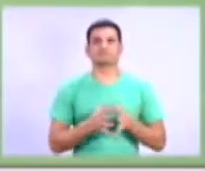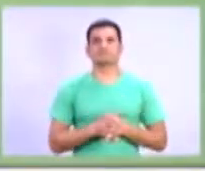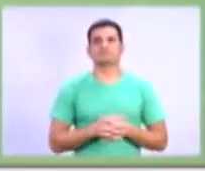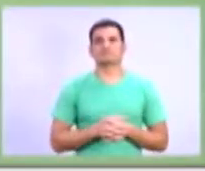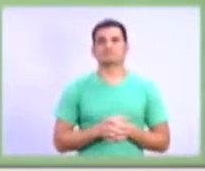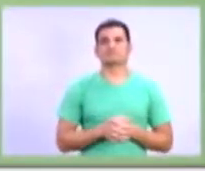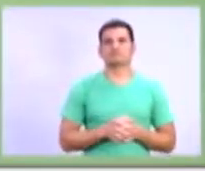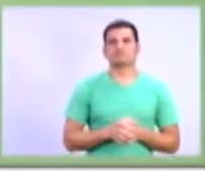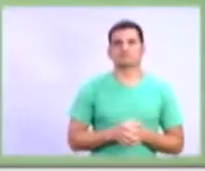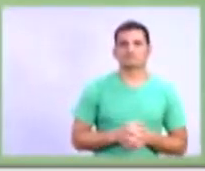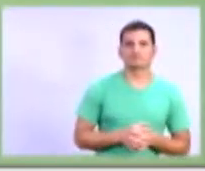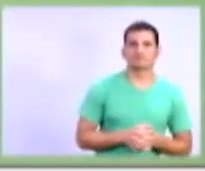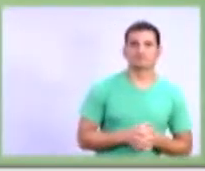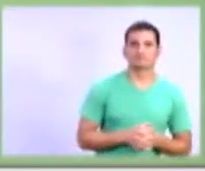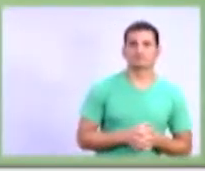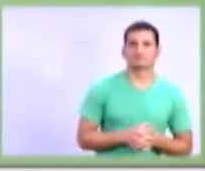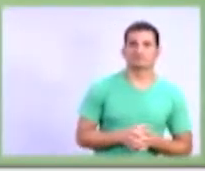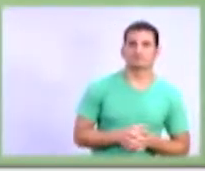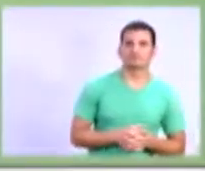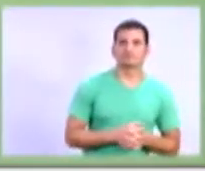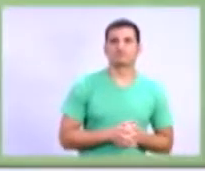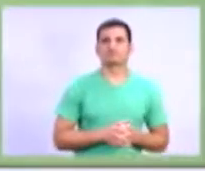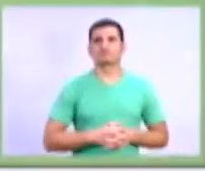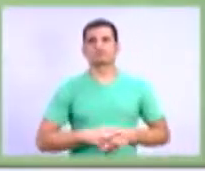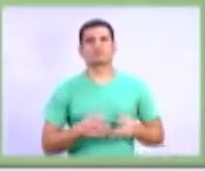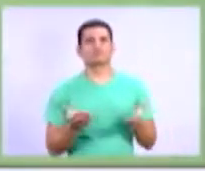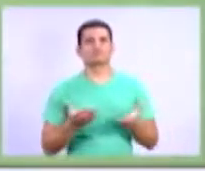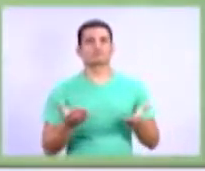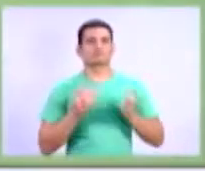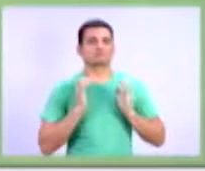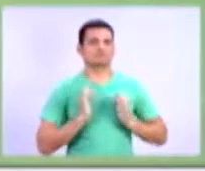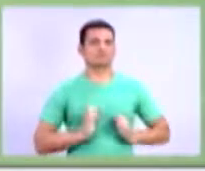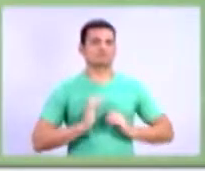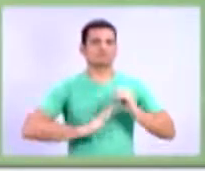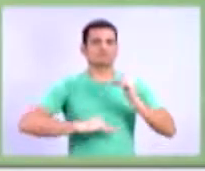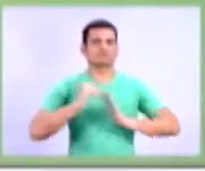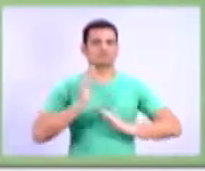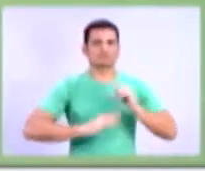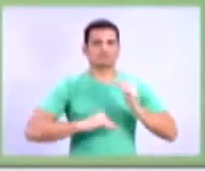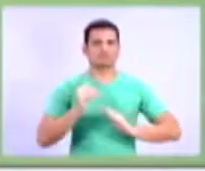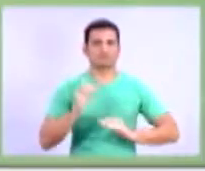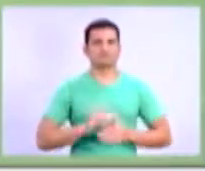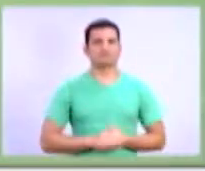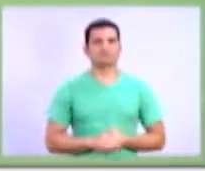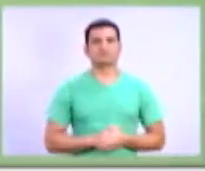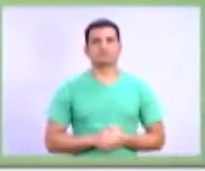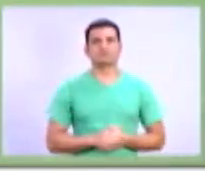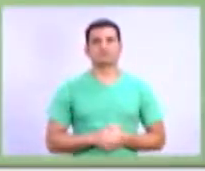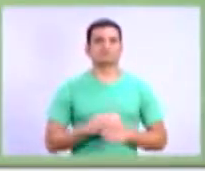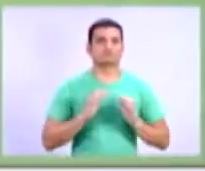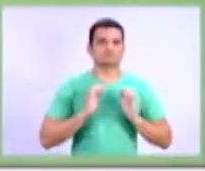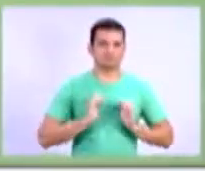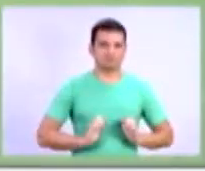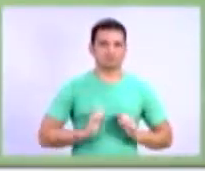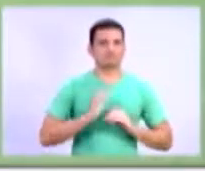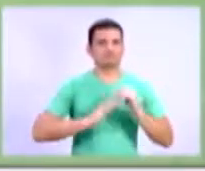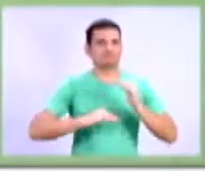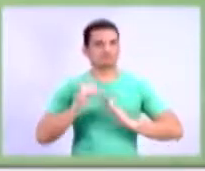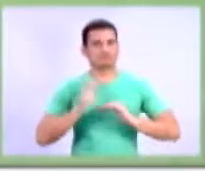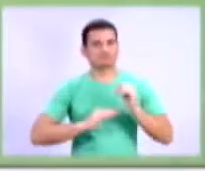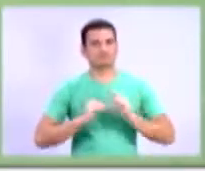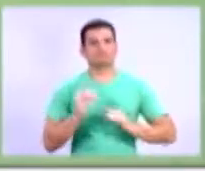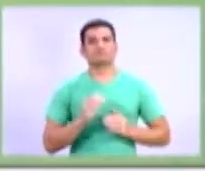E aí nós vamos falar agora sobre a ética profissional. Para falar um pouco sobre essa ética, nós